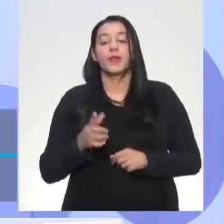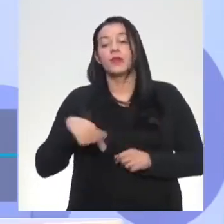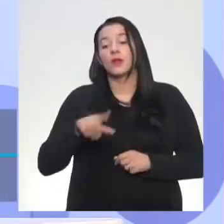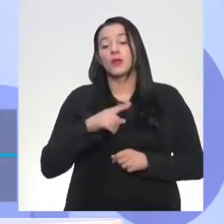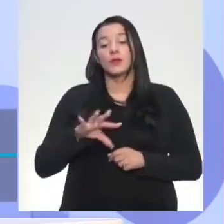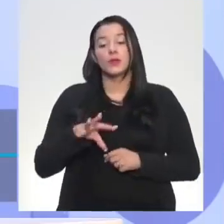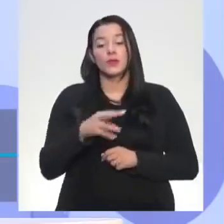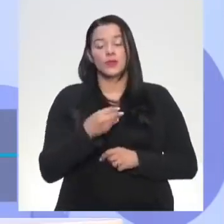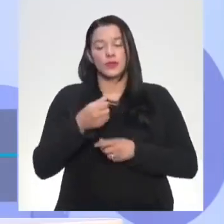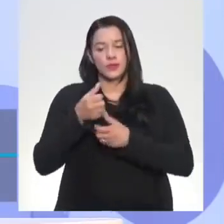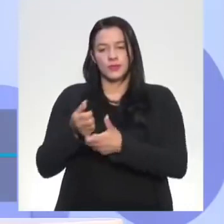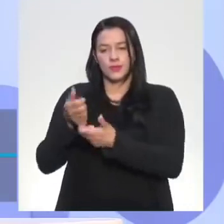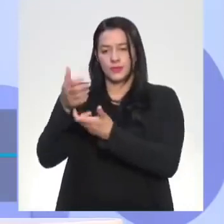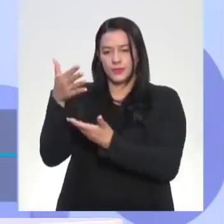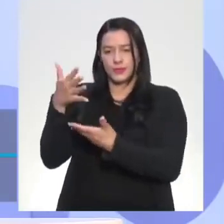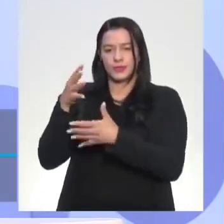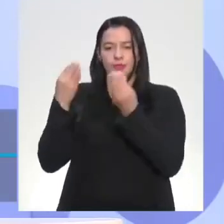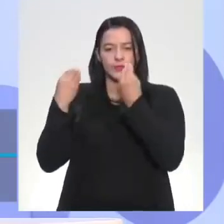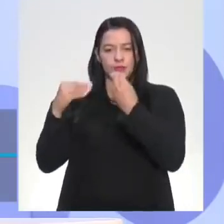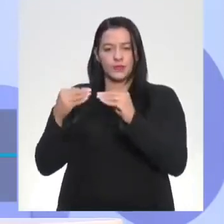o pessoal descrevendo, tá?